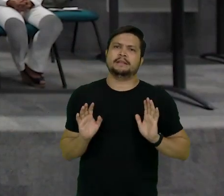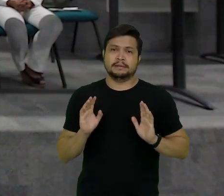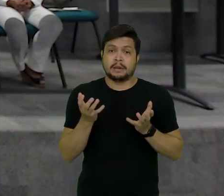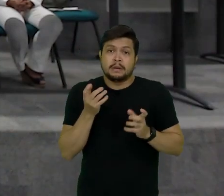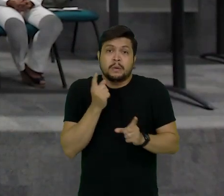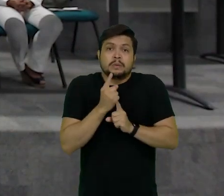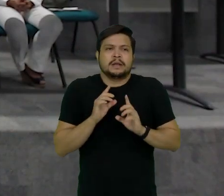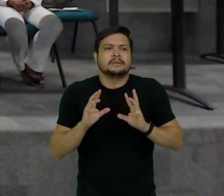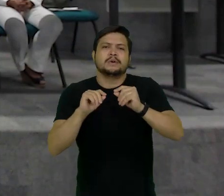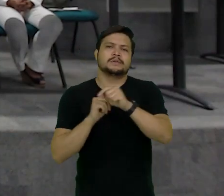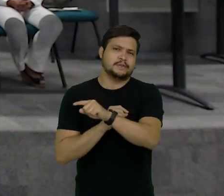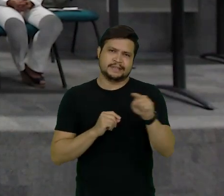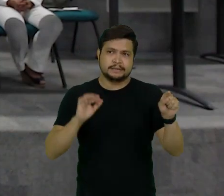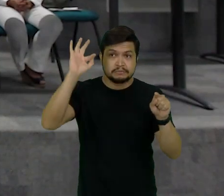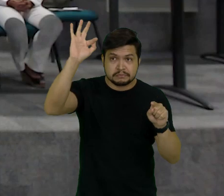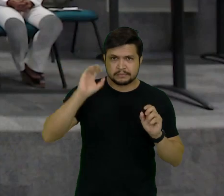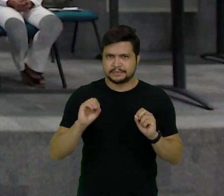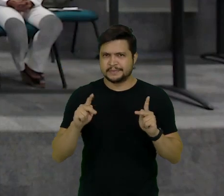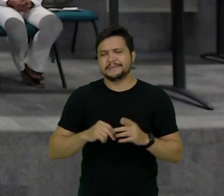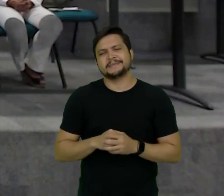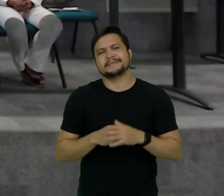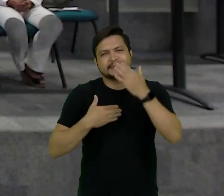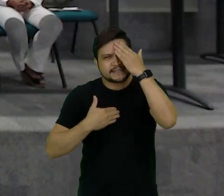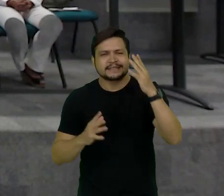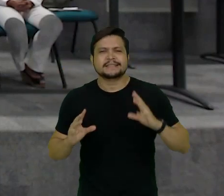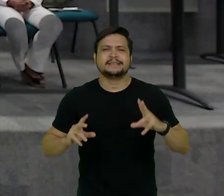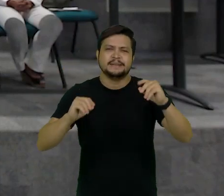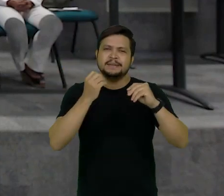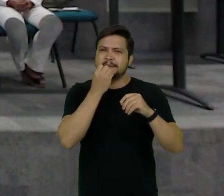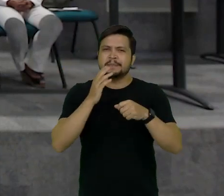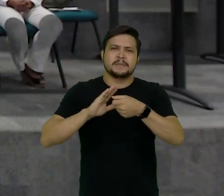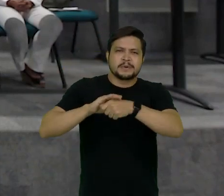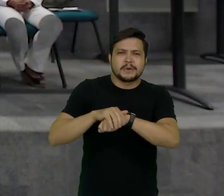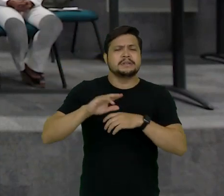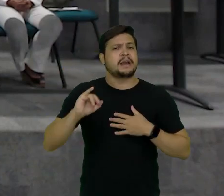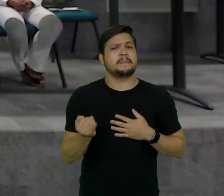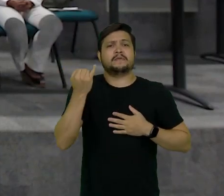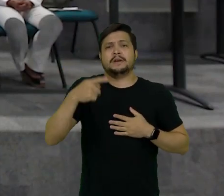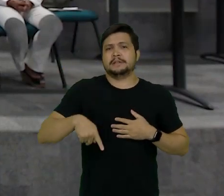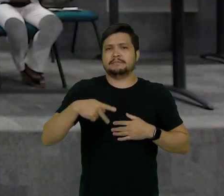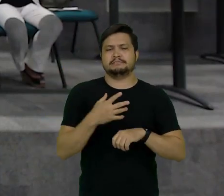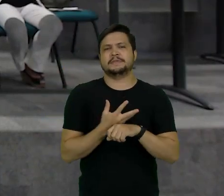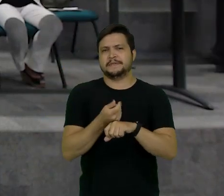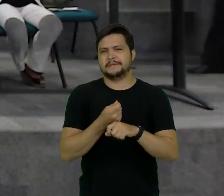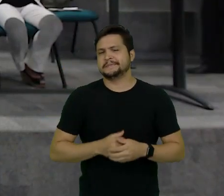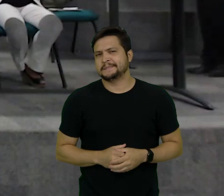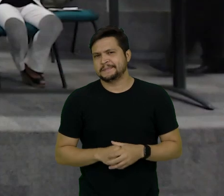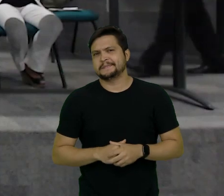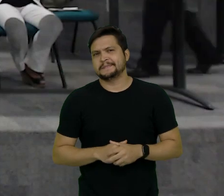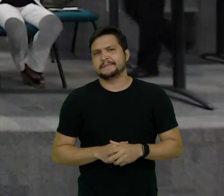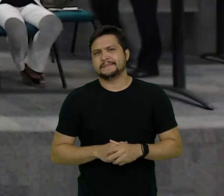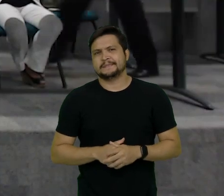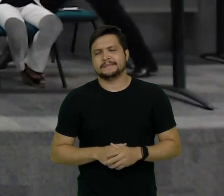Então, eu quero agradecer imensamente a todos vocês. E boa noite e aproveitem o simpósio.